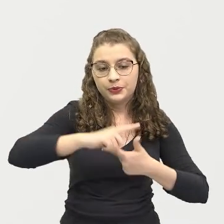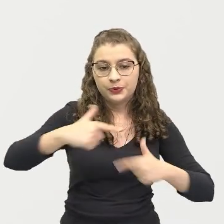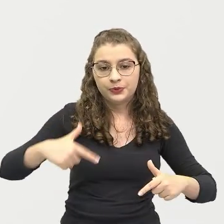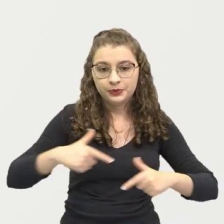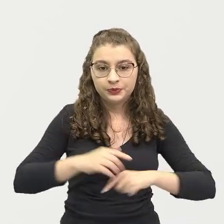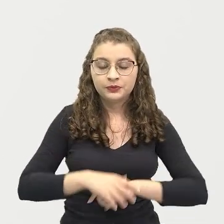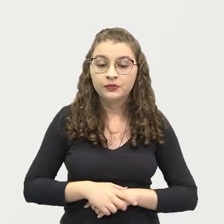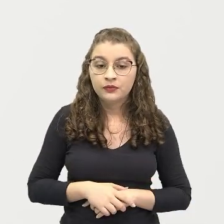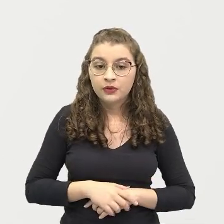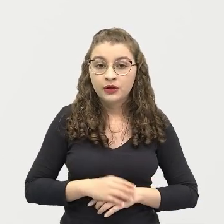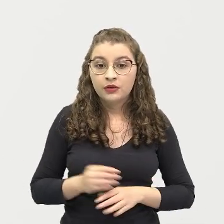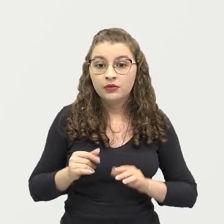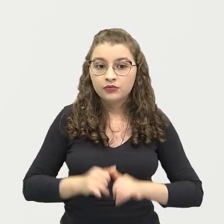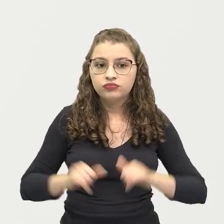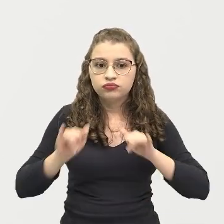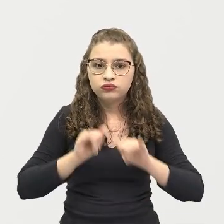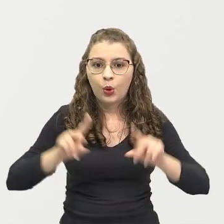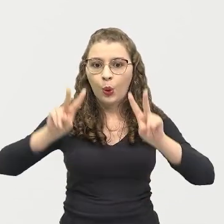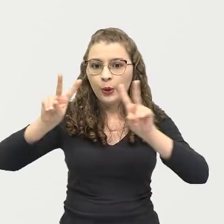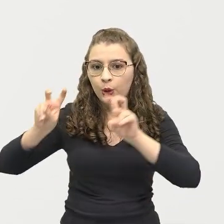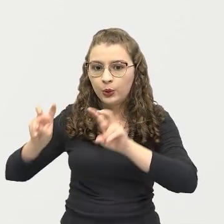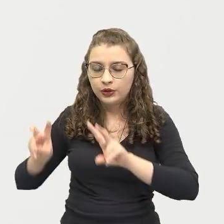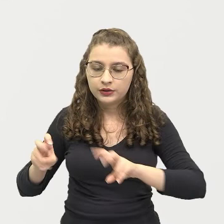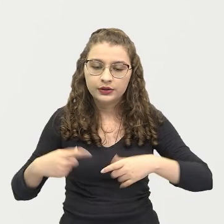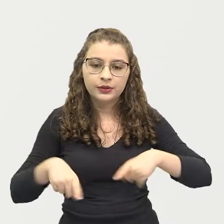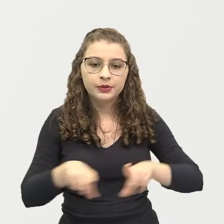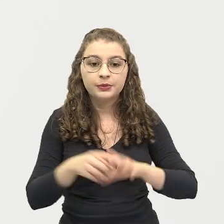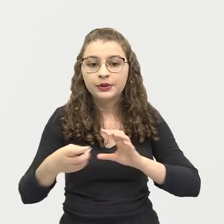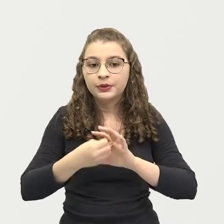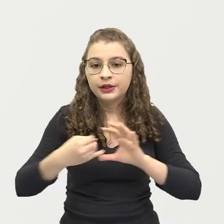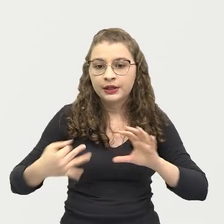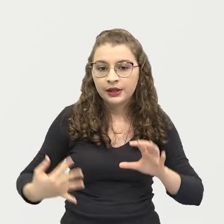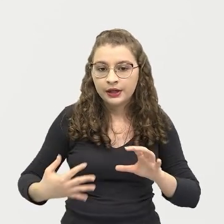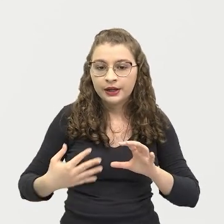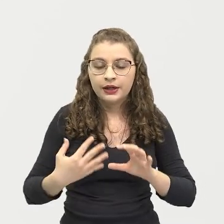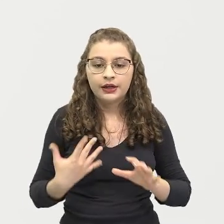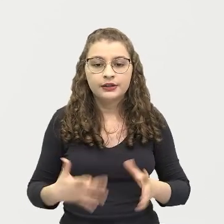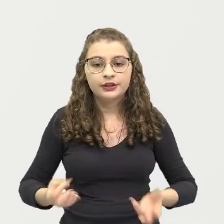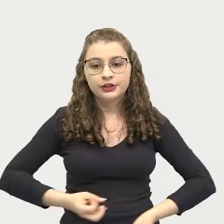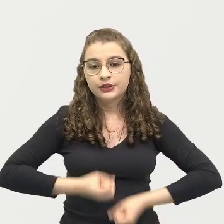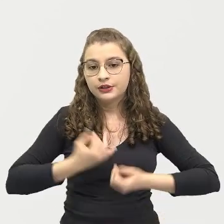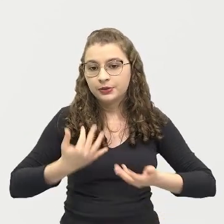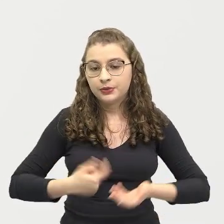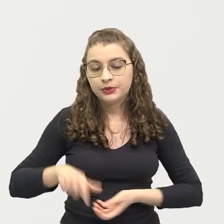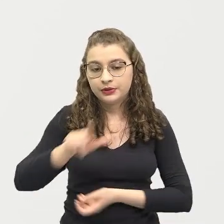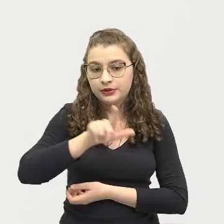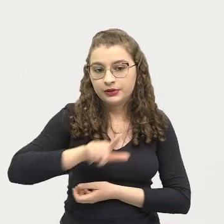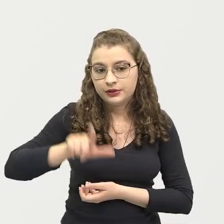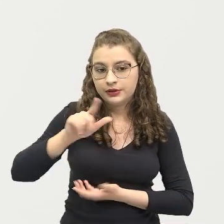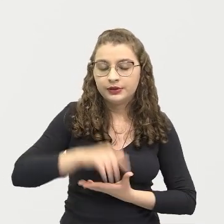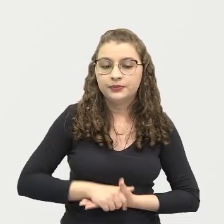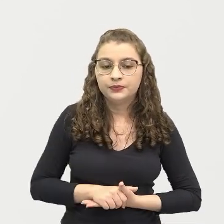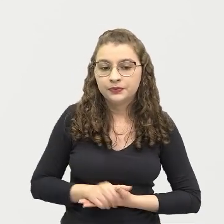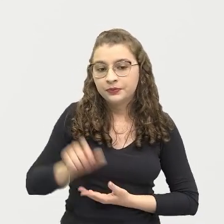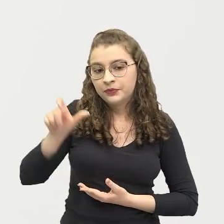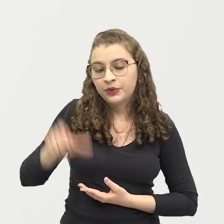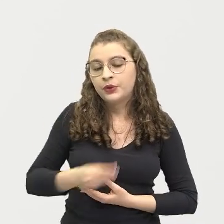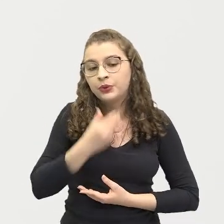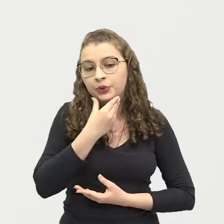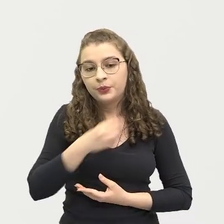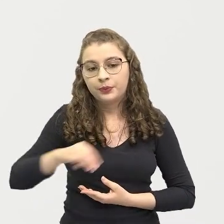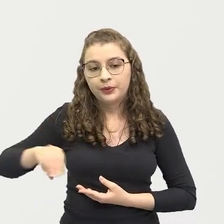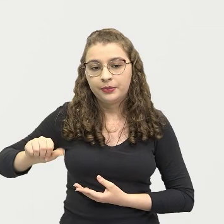Ela se manifestou tanto na escolha de temas, como no aspecto formal assumido pelo texto literário. Manuel Bandeira,